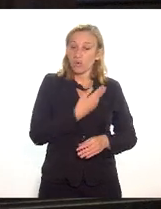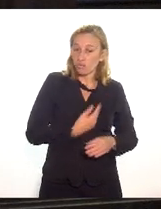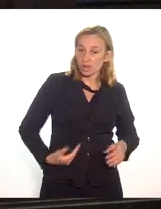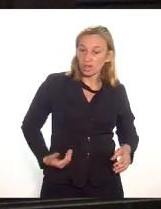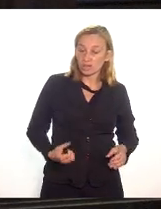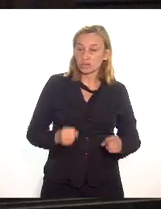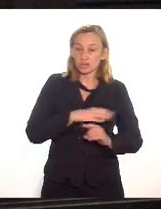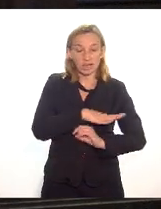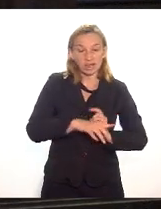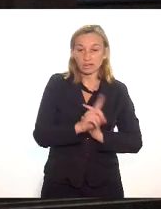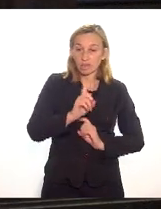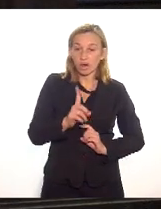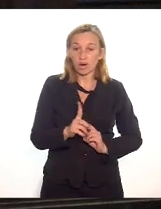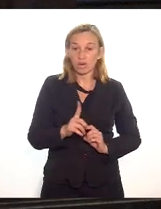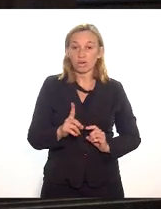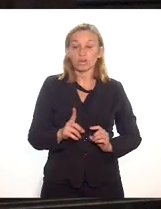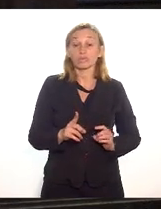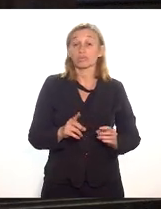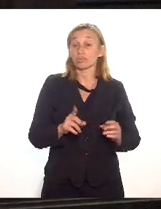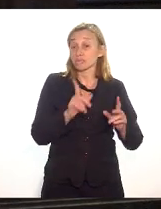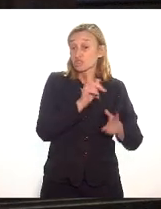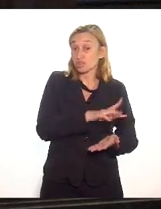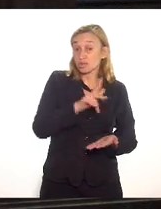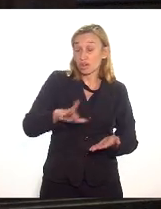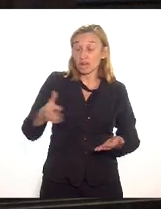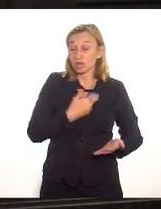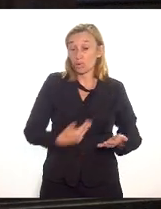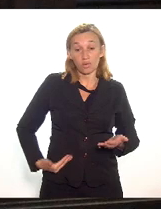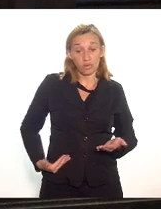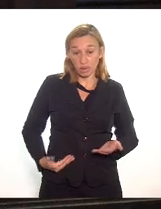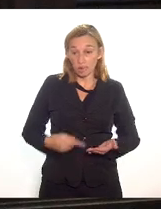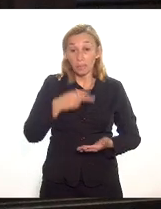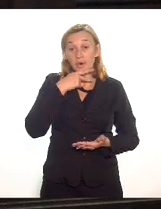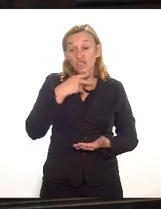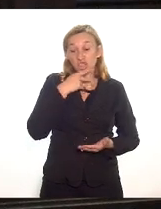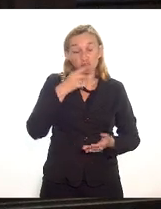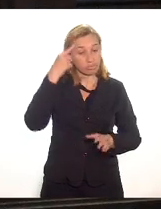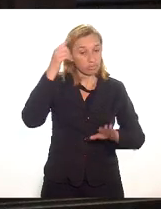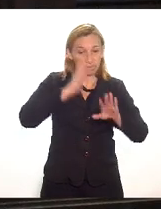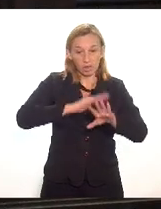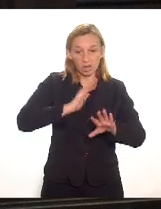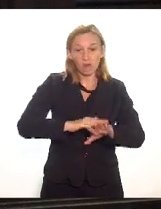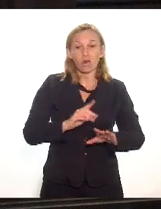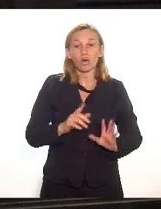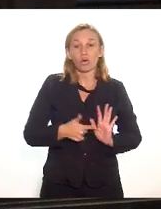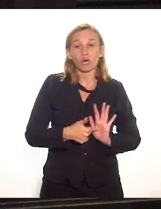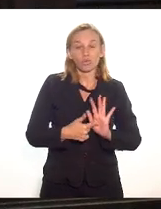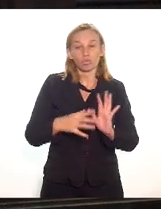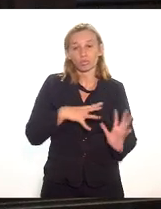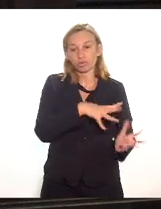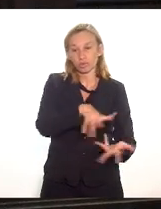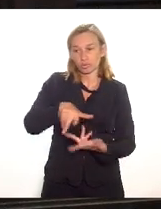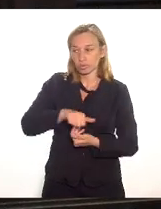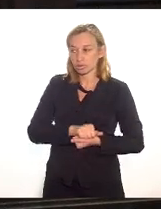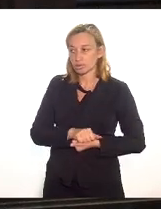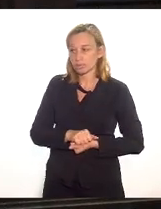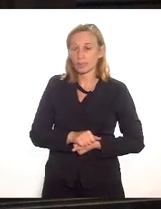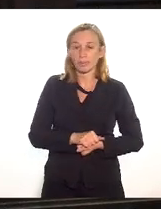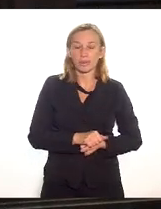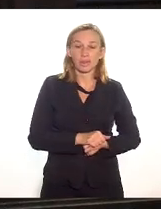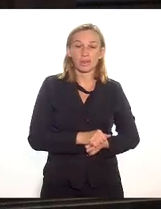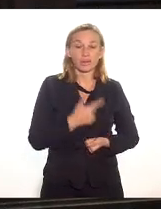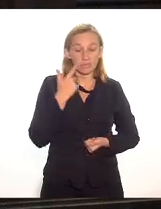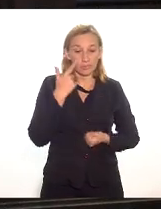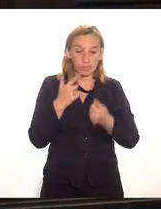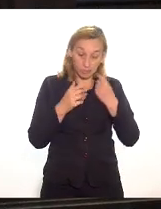Governo de diferentes matizes ideológicos. Portanto, o mundo está dando um exemplo, até porque o deputado Samuel Malafaia,